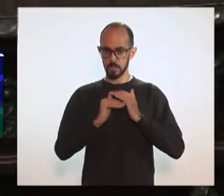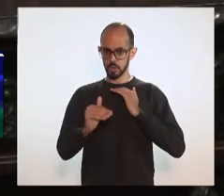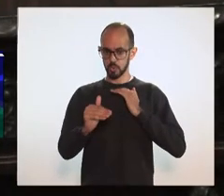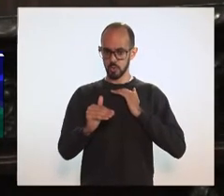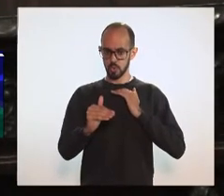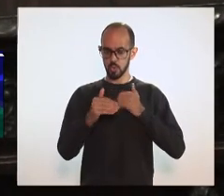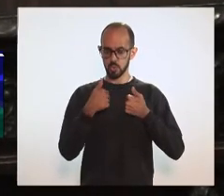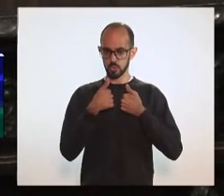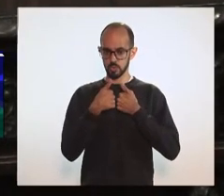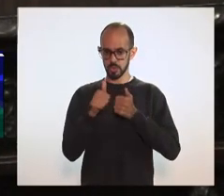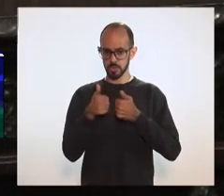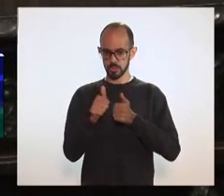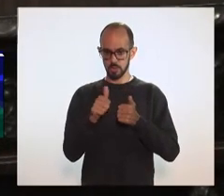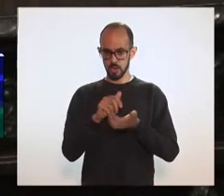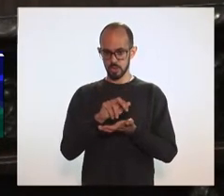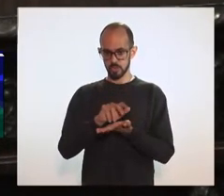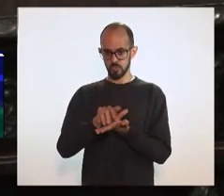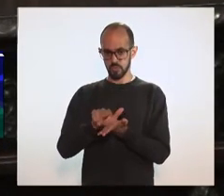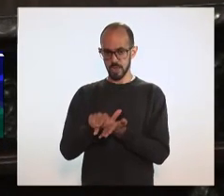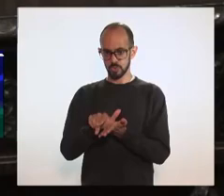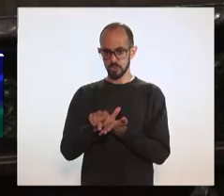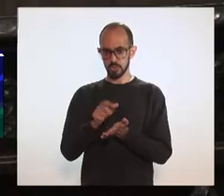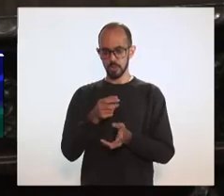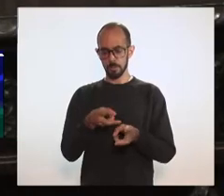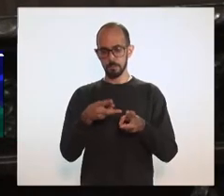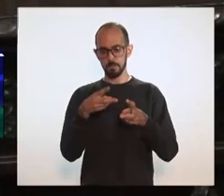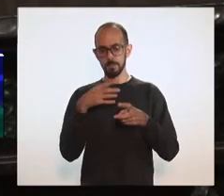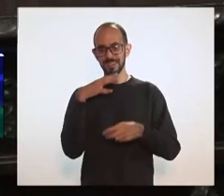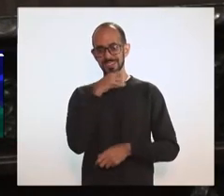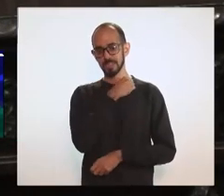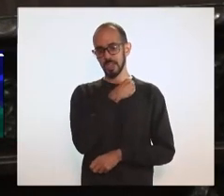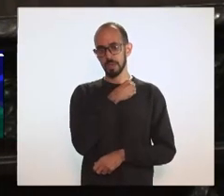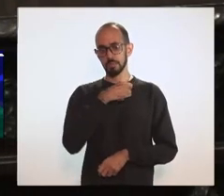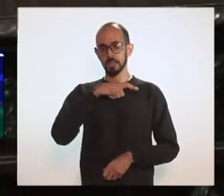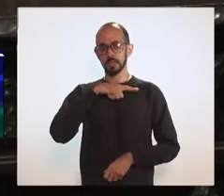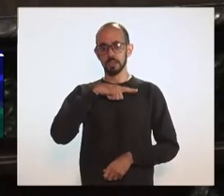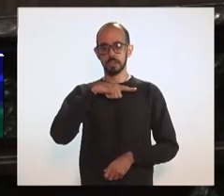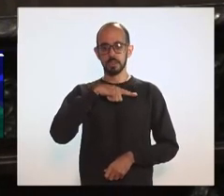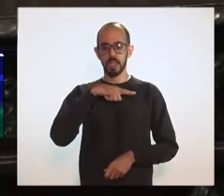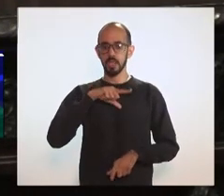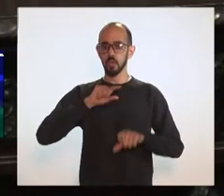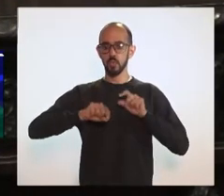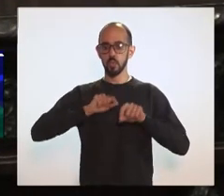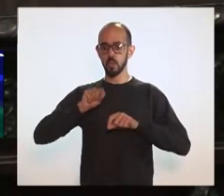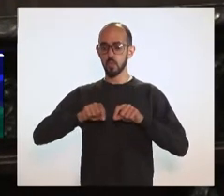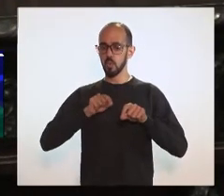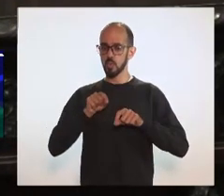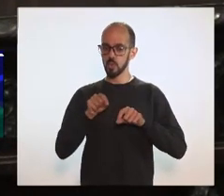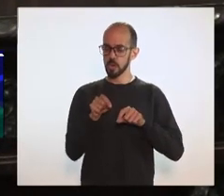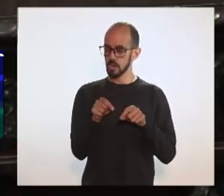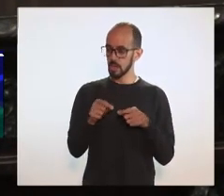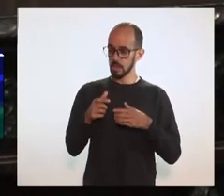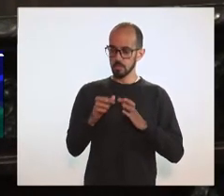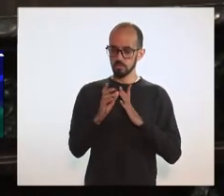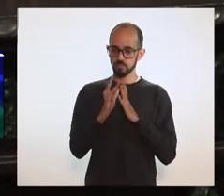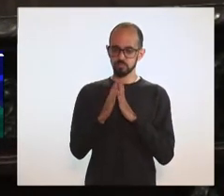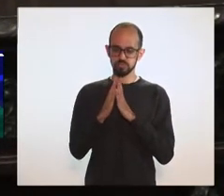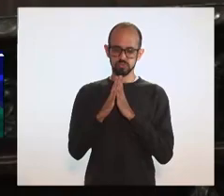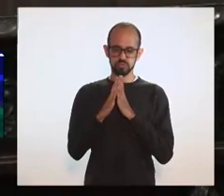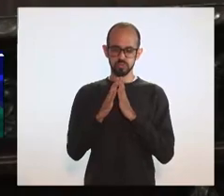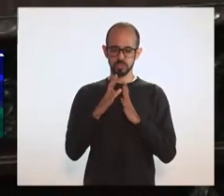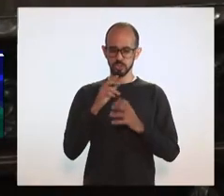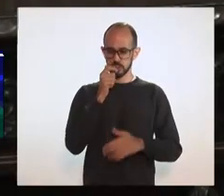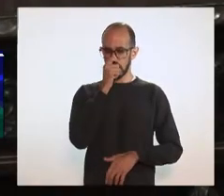transportes públicos no geral, nós vemos que ali sim existe grande aglomeração. Então agora